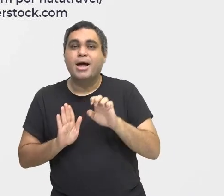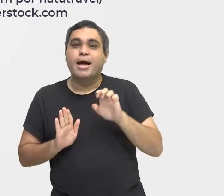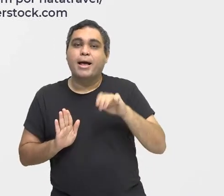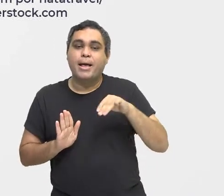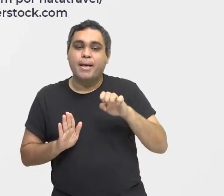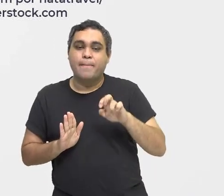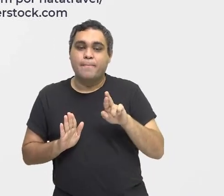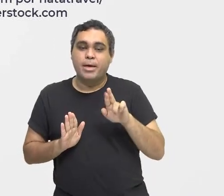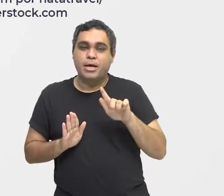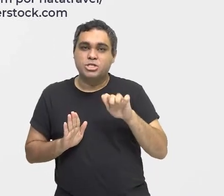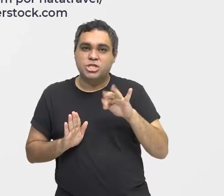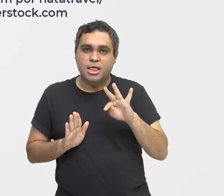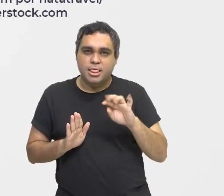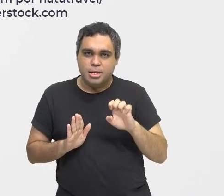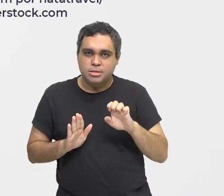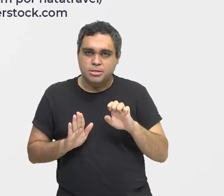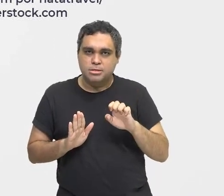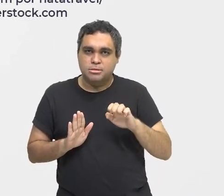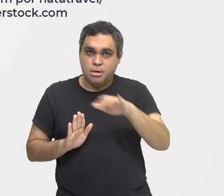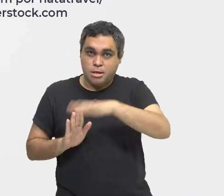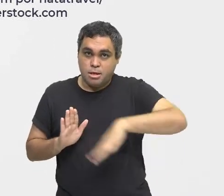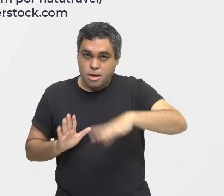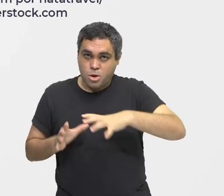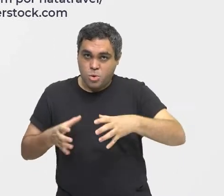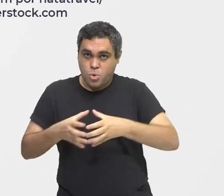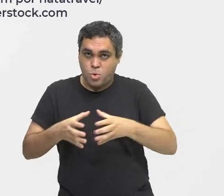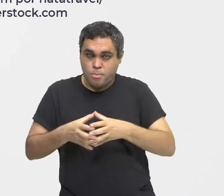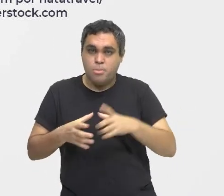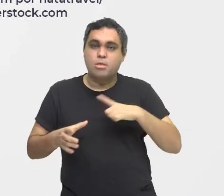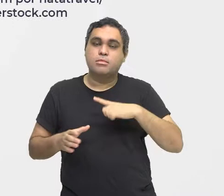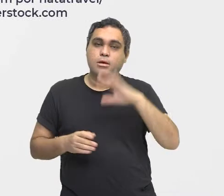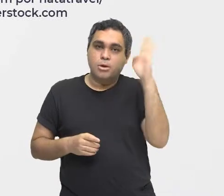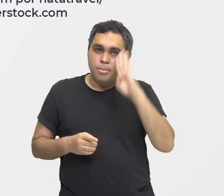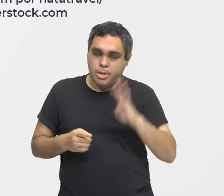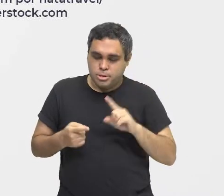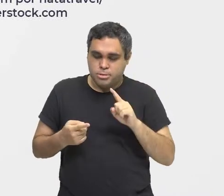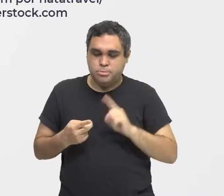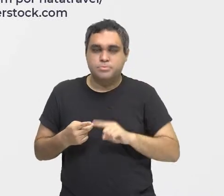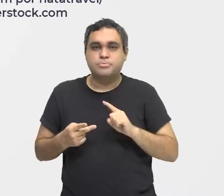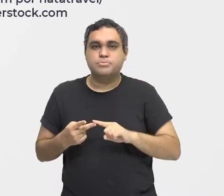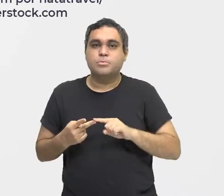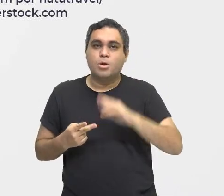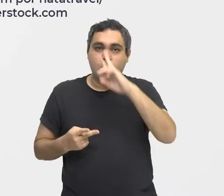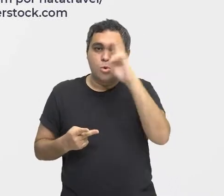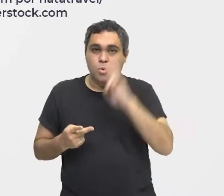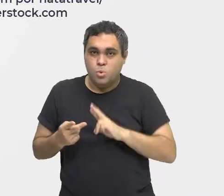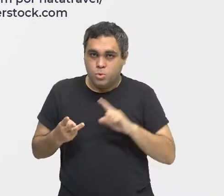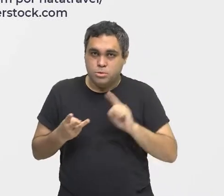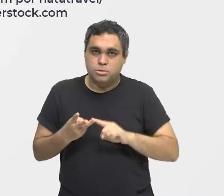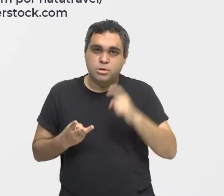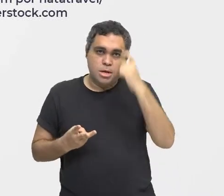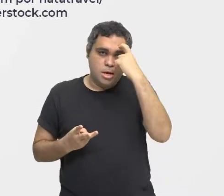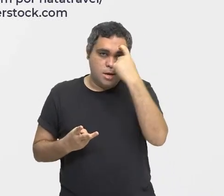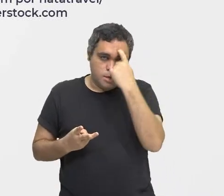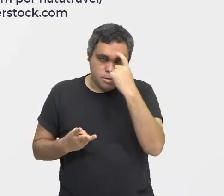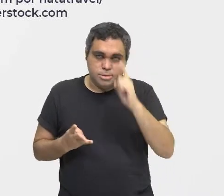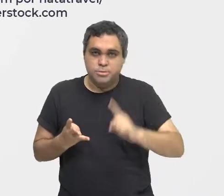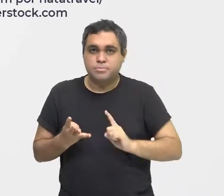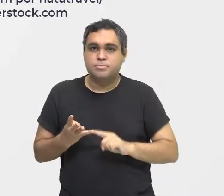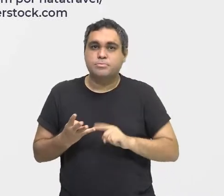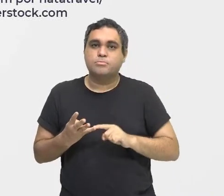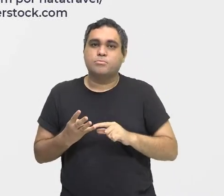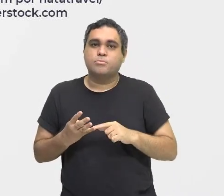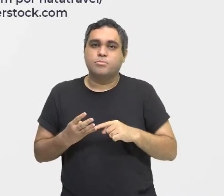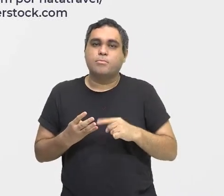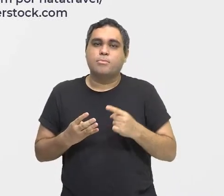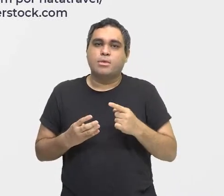unir 5 importantes países. Nós teremos o Brasil, a Rússia, a Índia, a China e a África